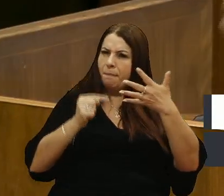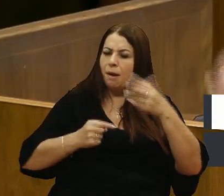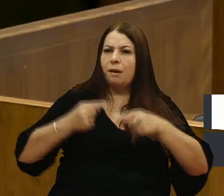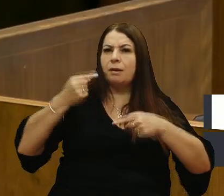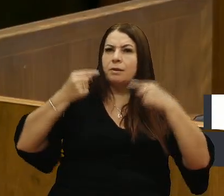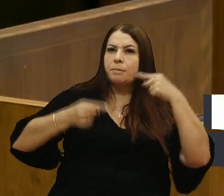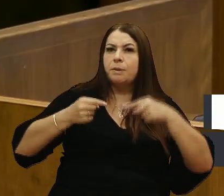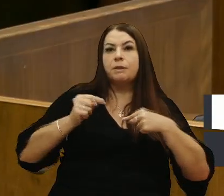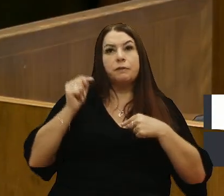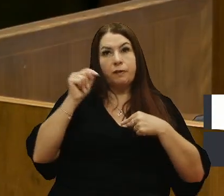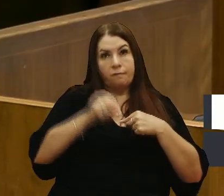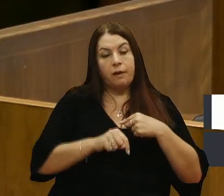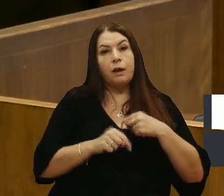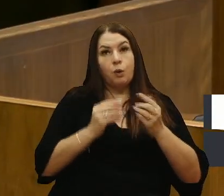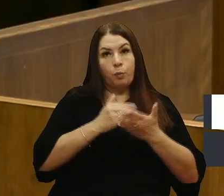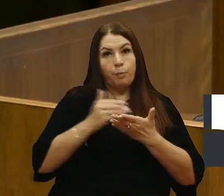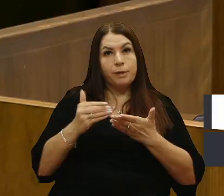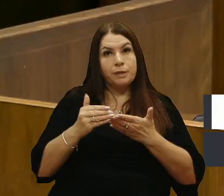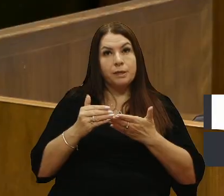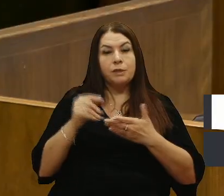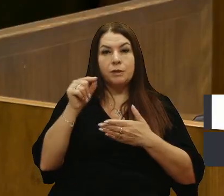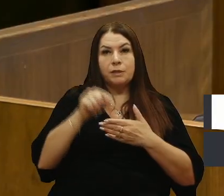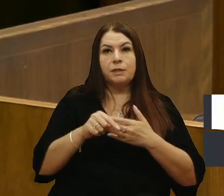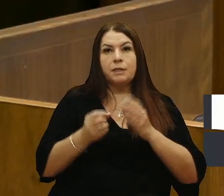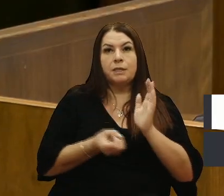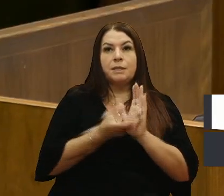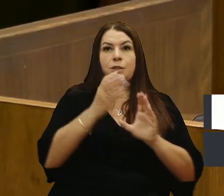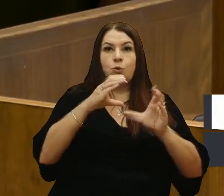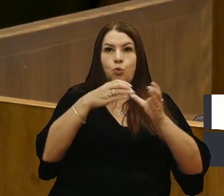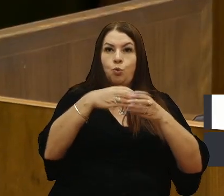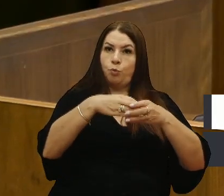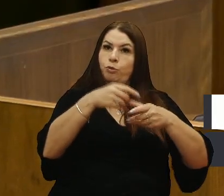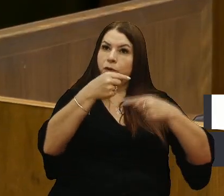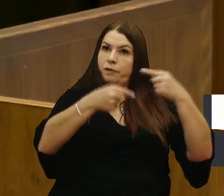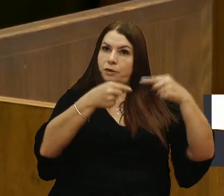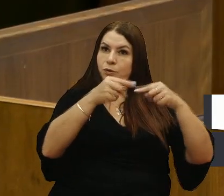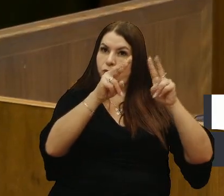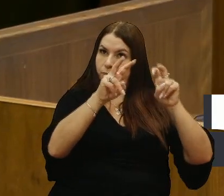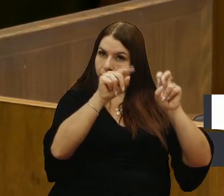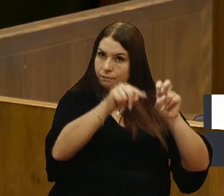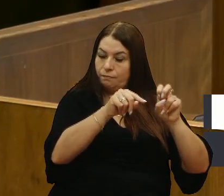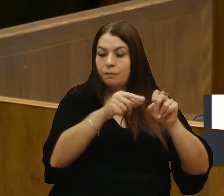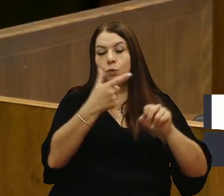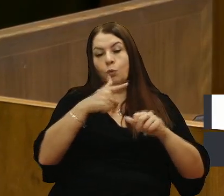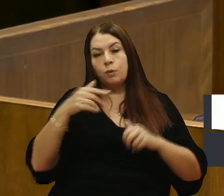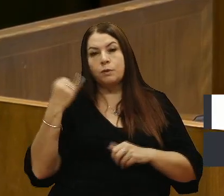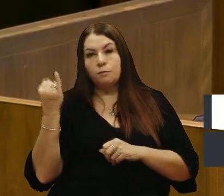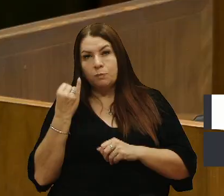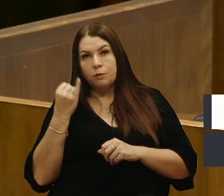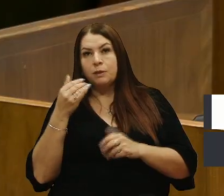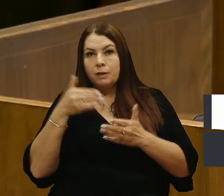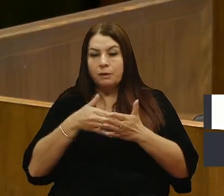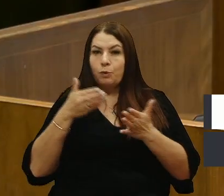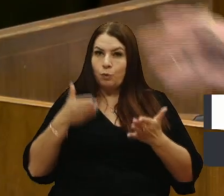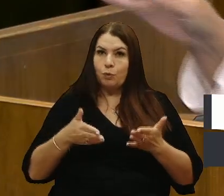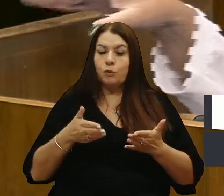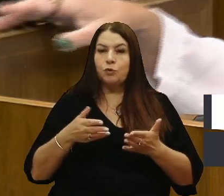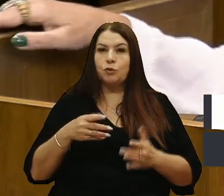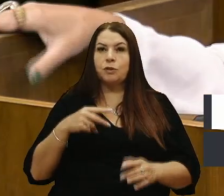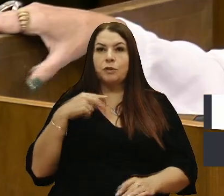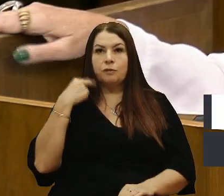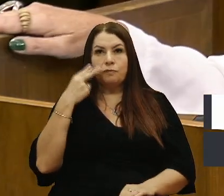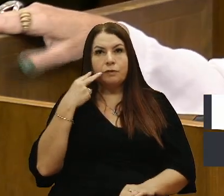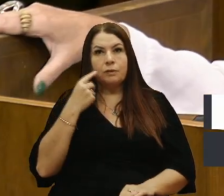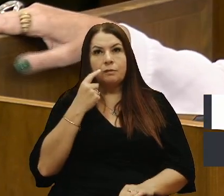debate, ele virá a partir da constituição desta frente. Outra coisa importante, até hoje o vereador